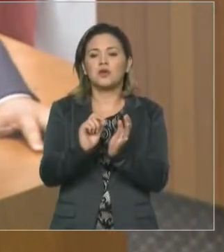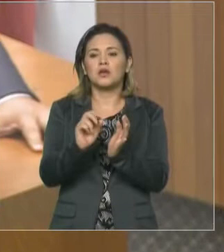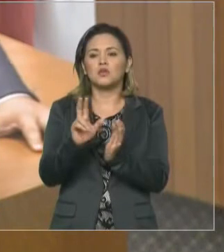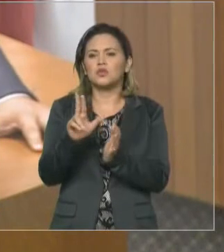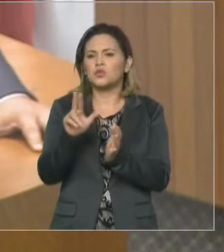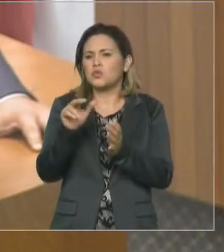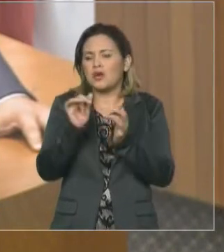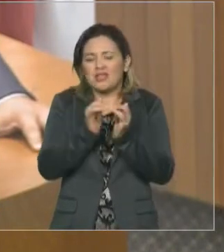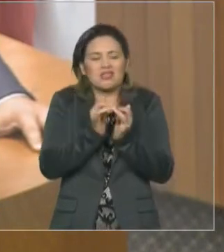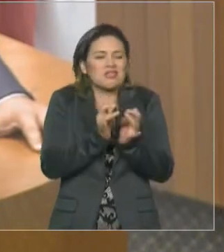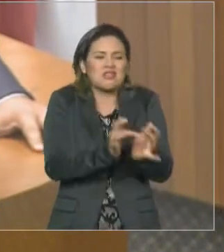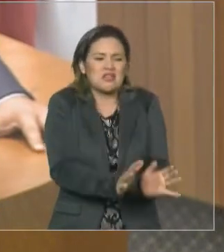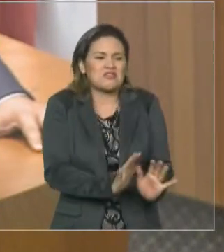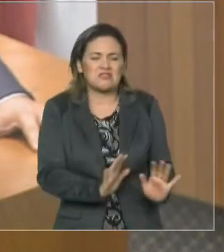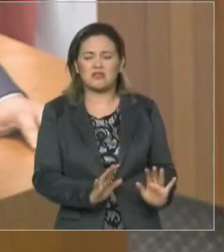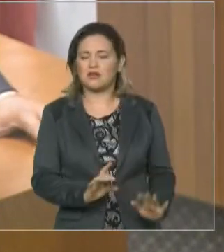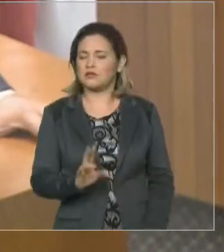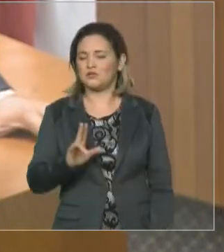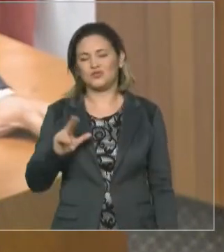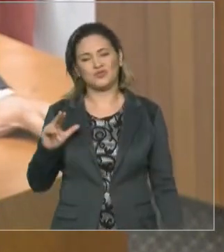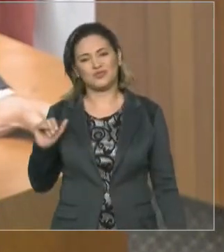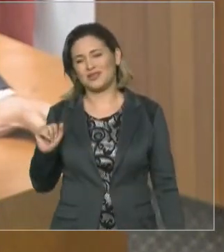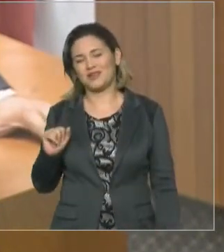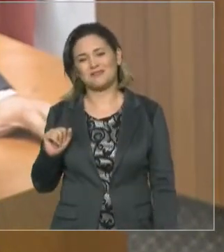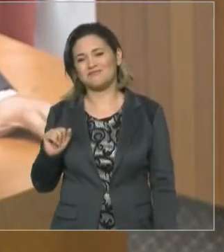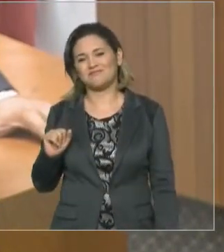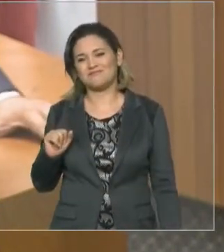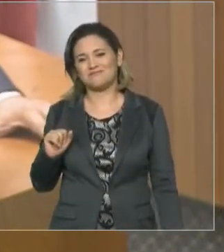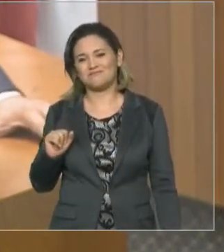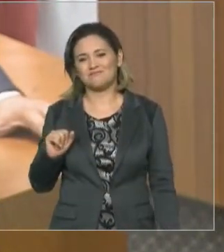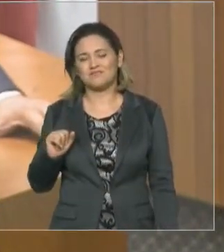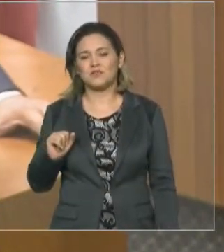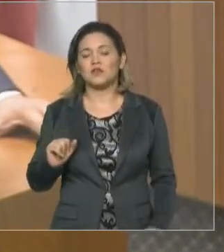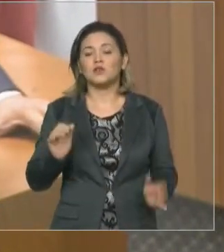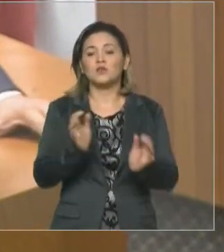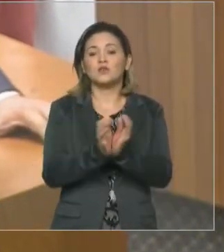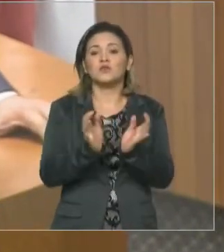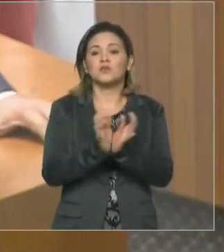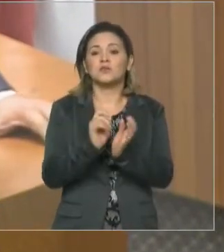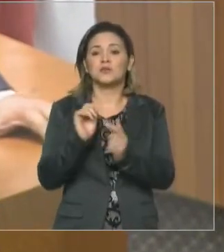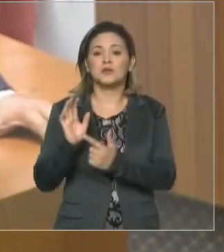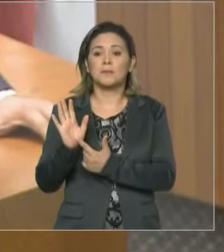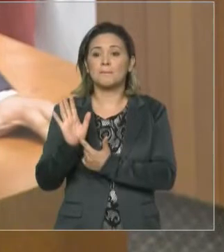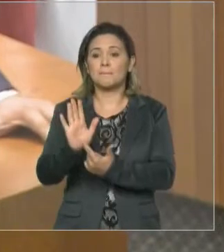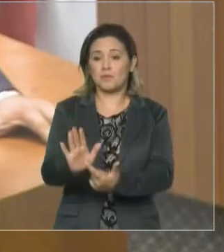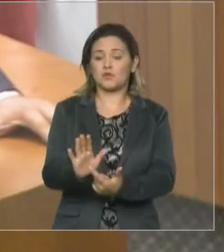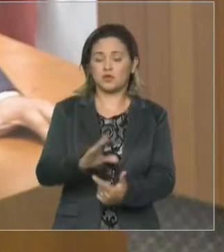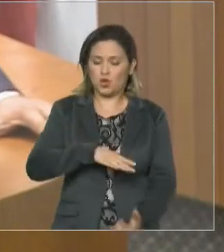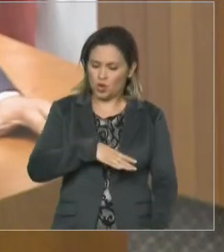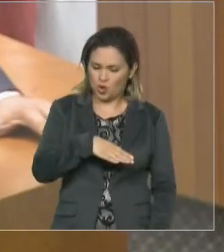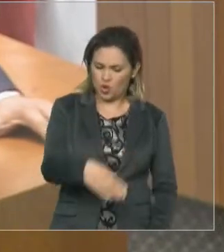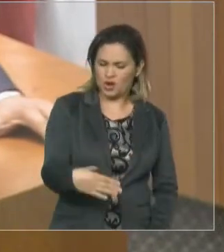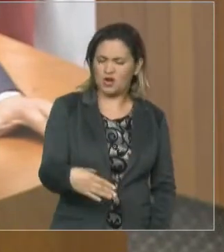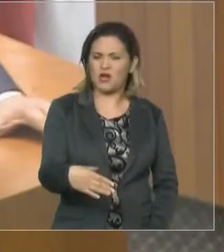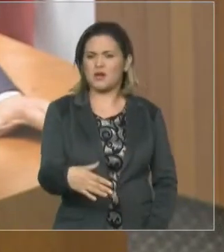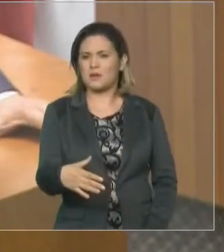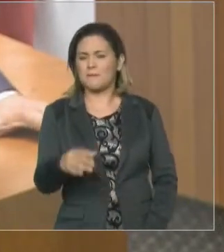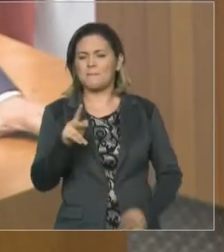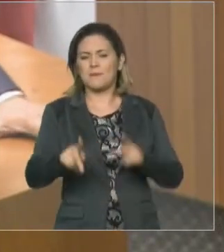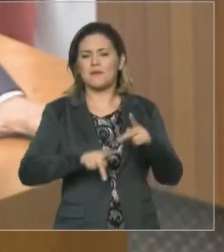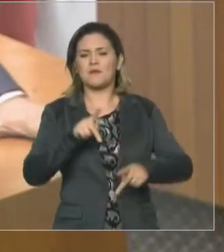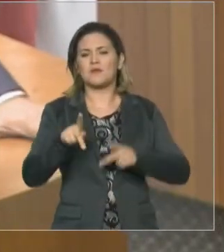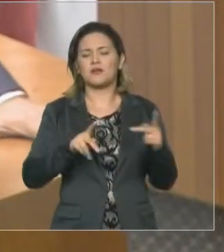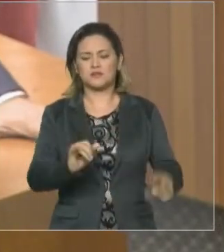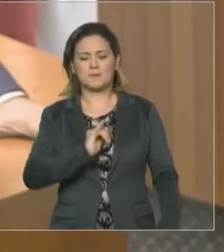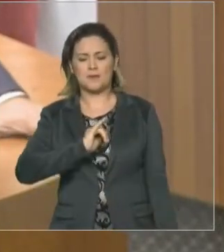último segundo de jogo, que não se rende, de um time que mostra a altivez do povo de Imperatriz, do